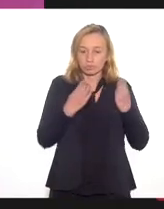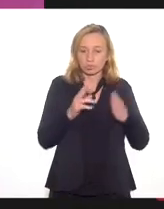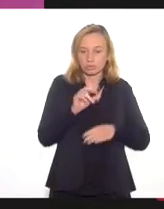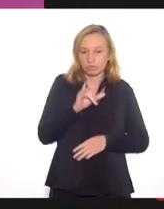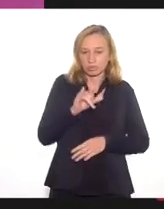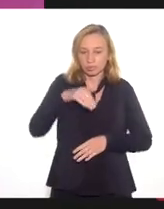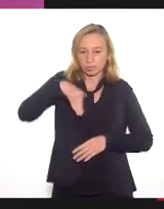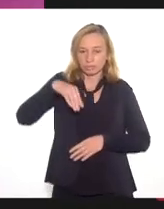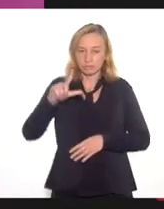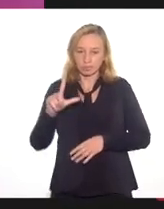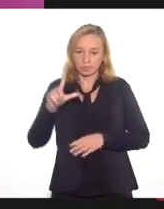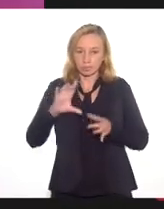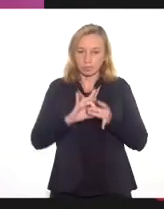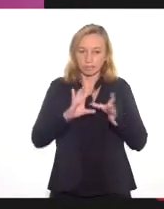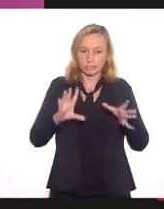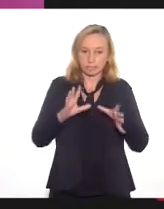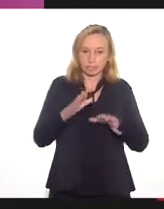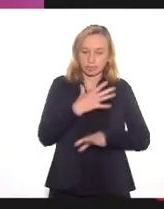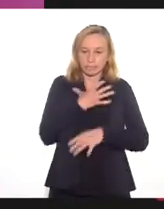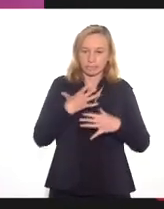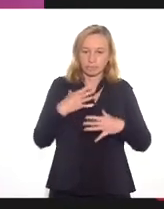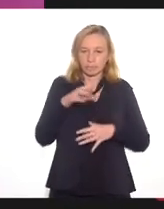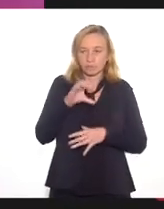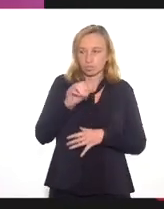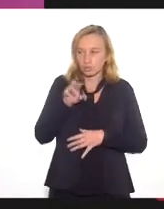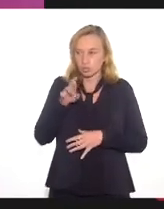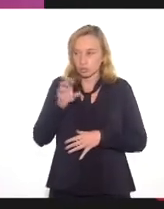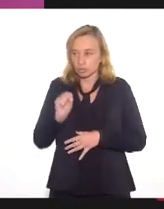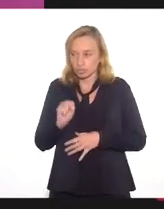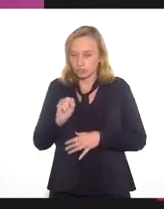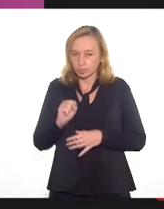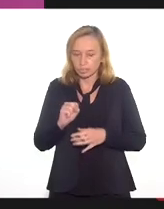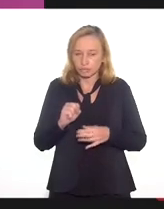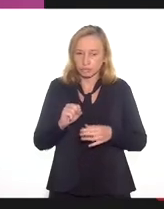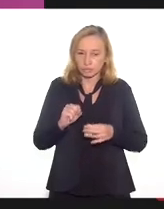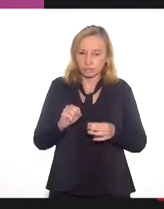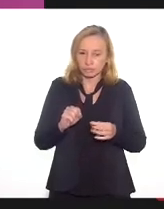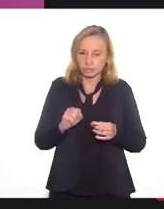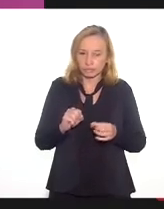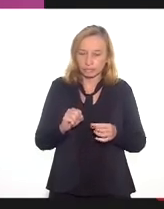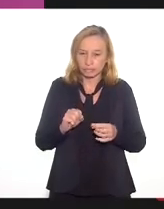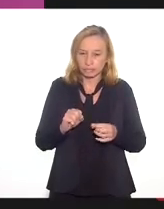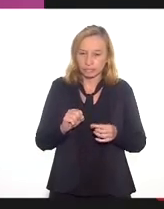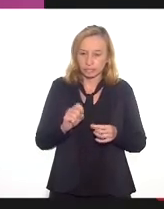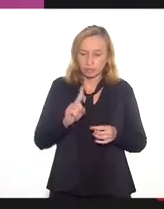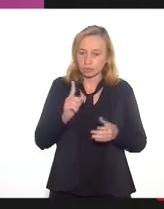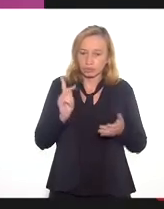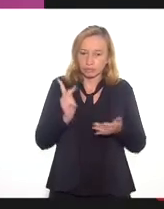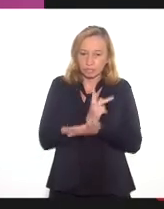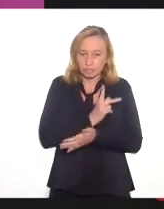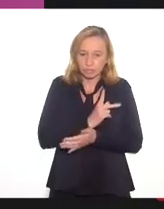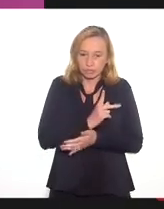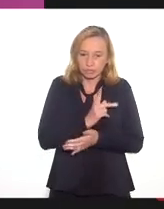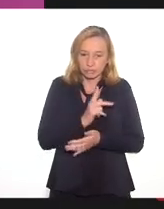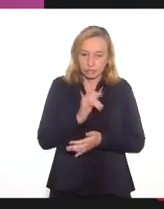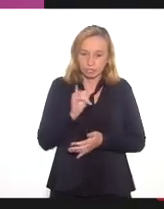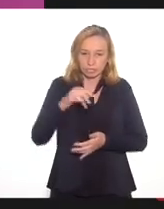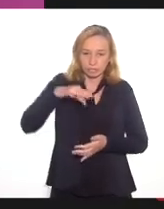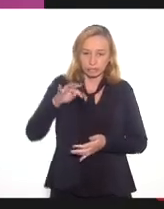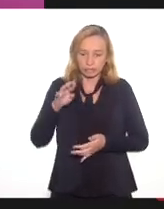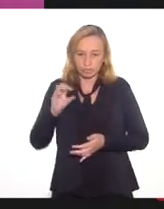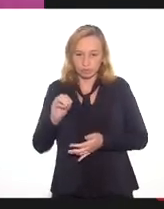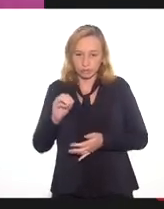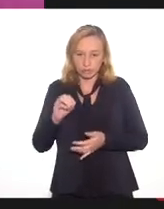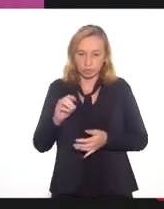liberar os corpos para que o enterro não aconteça no domingo